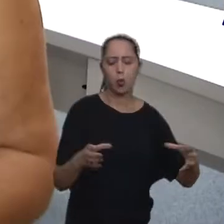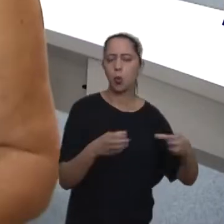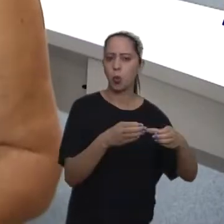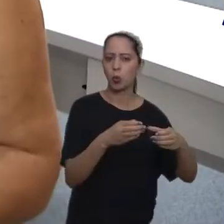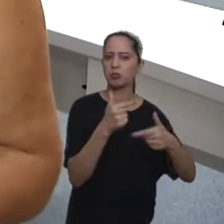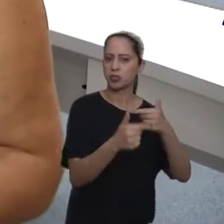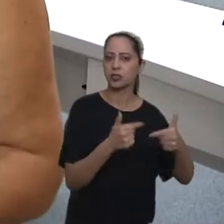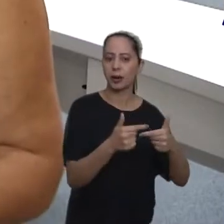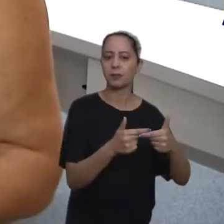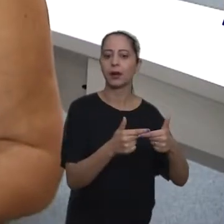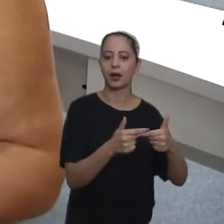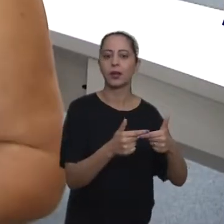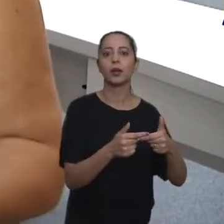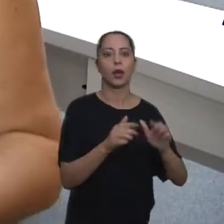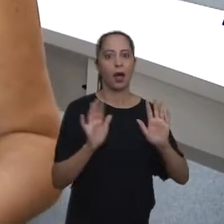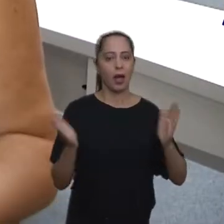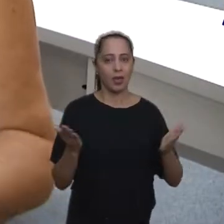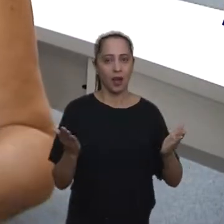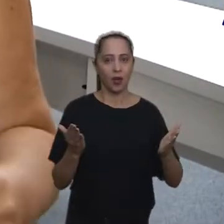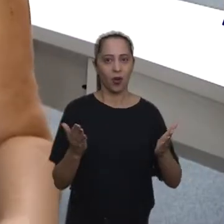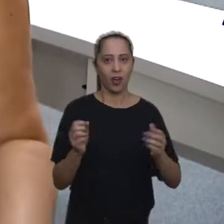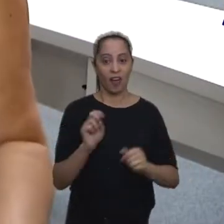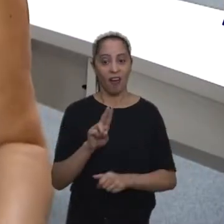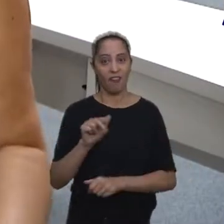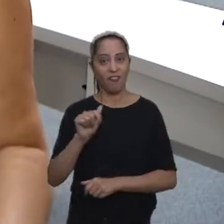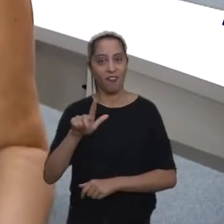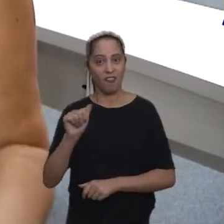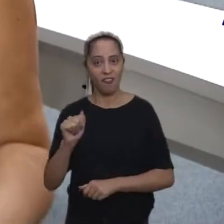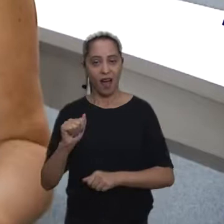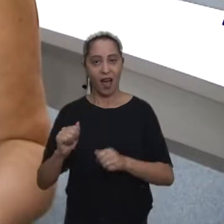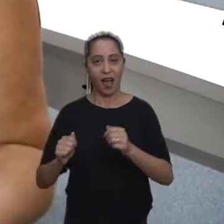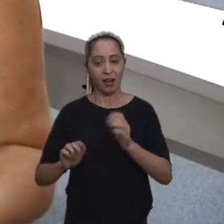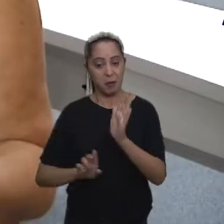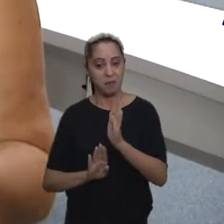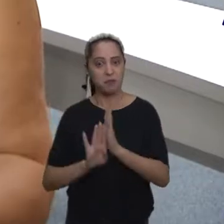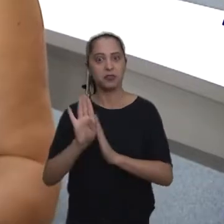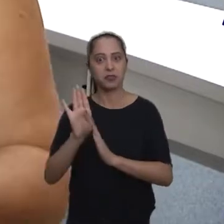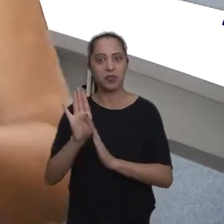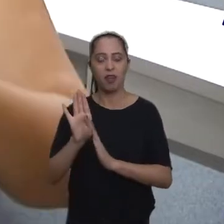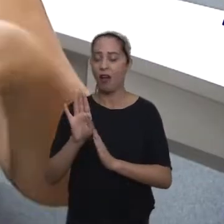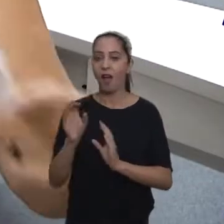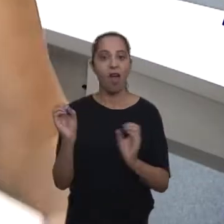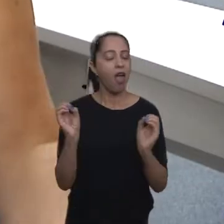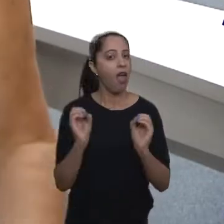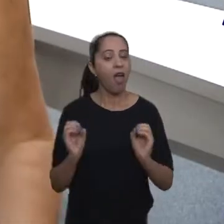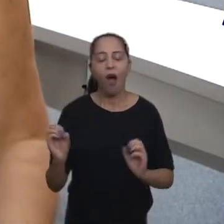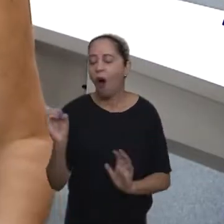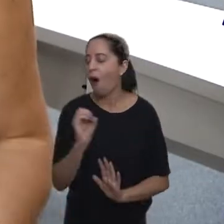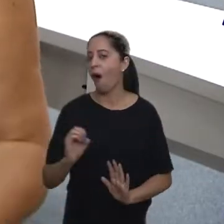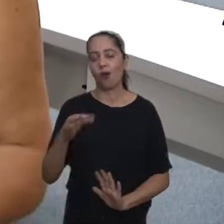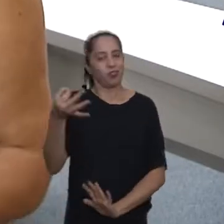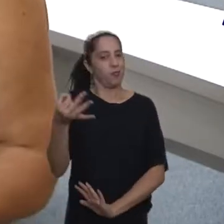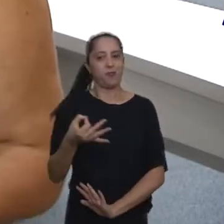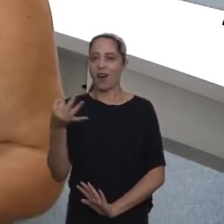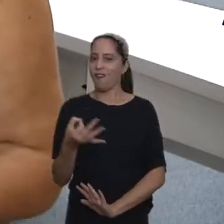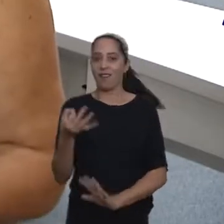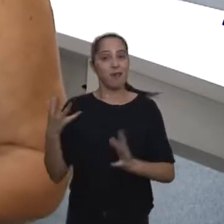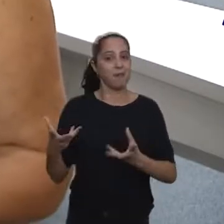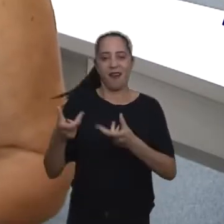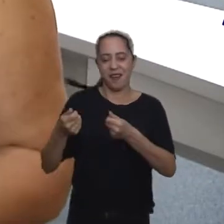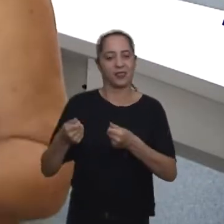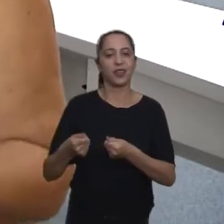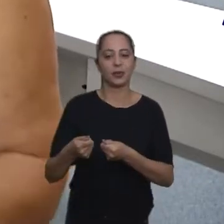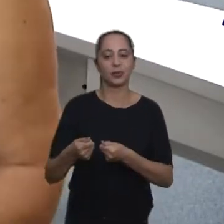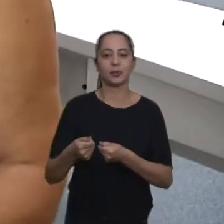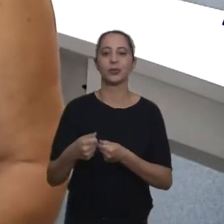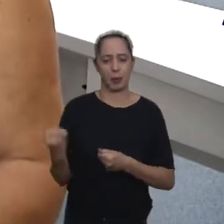toda a equipe da Fundaz, e ampliar as vagas para as crianças que precisam, principalmente contraturno, né?